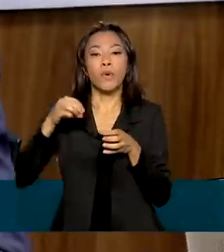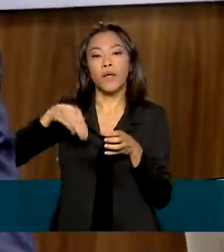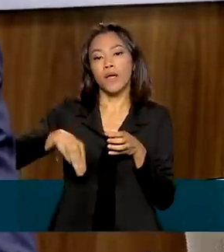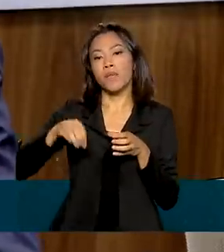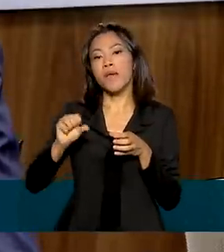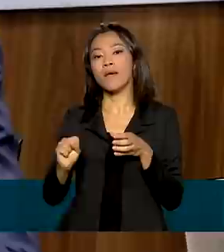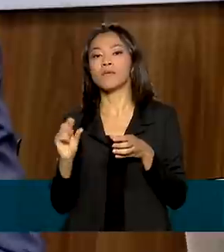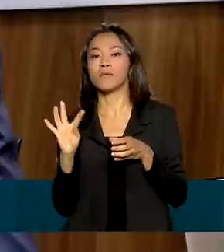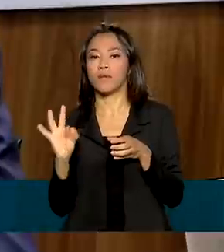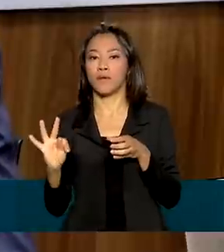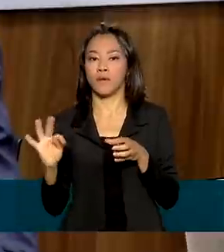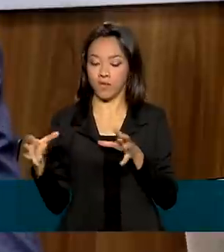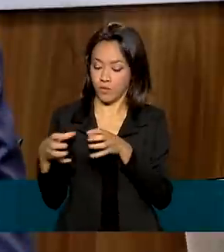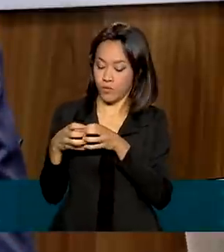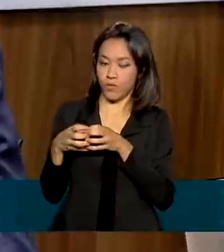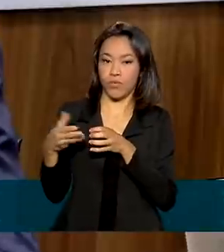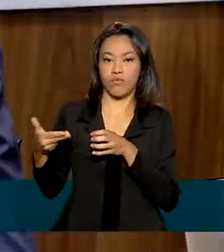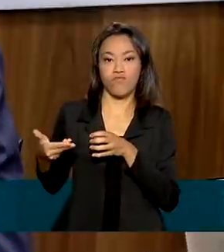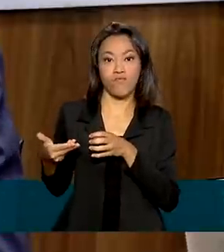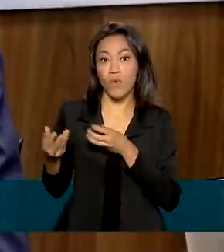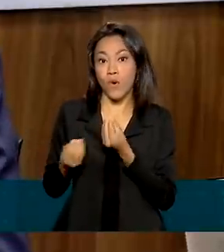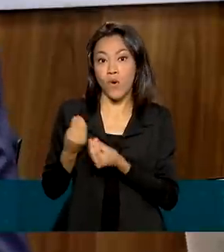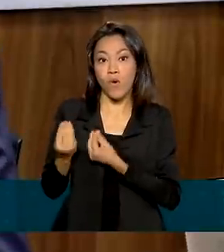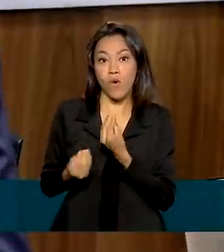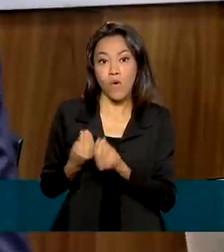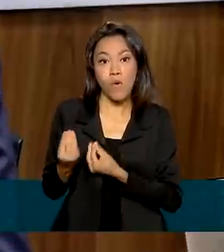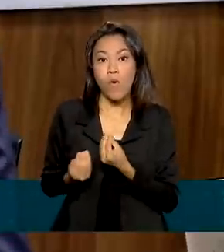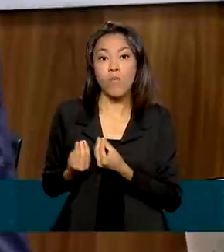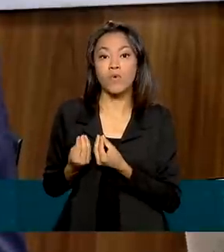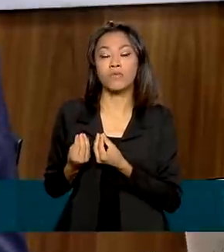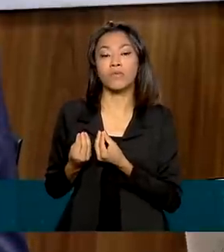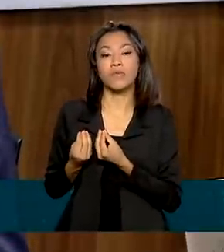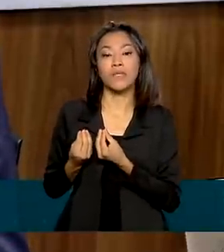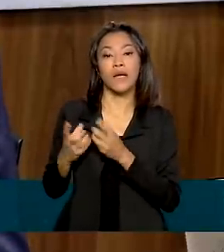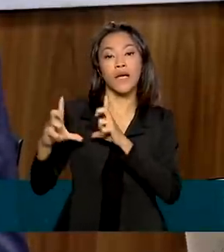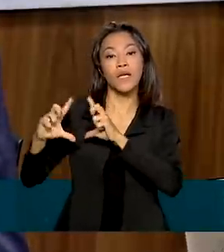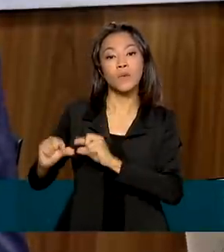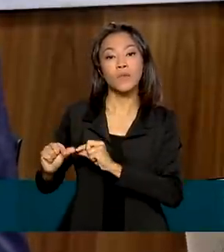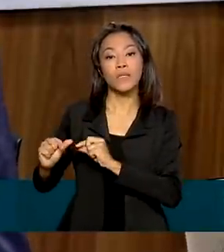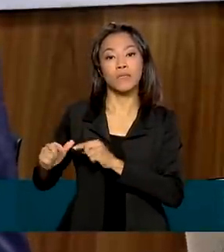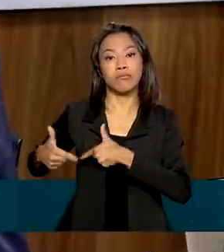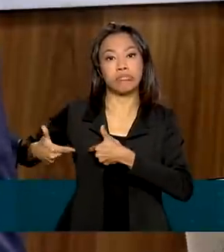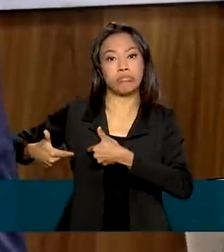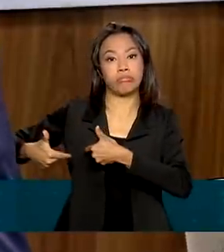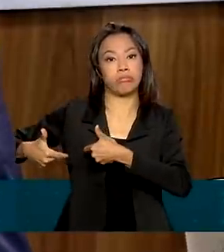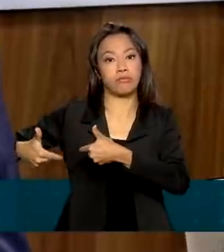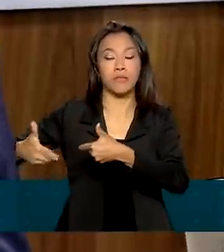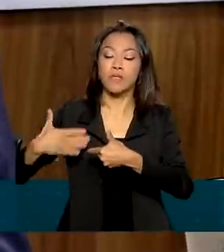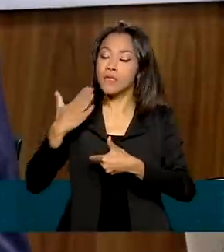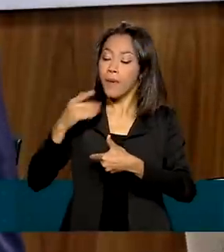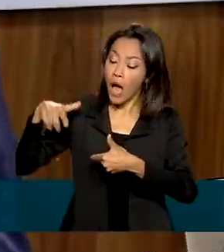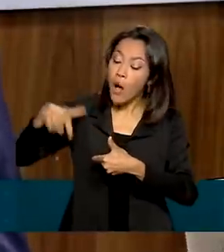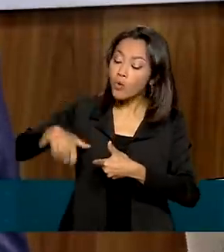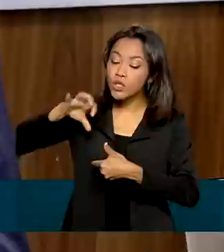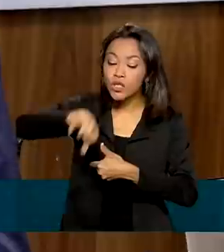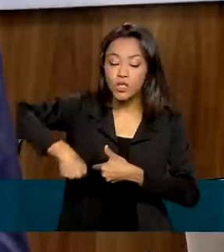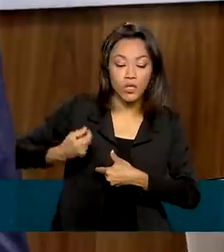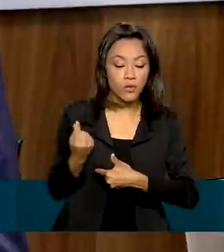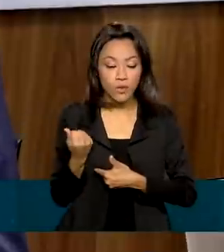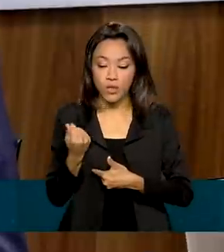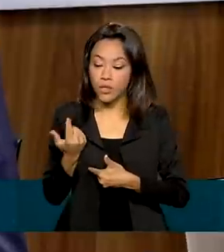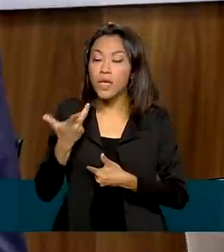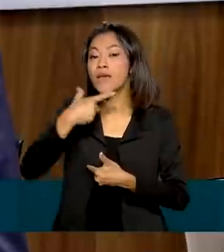gente é esvaziar a bola do MST vamos ver dá onde buscar vou recurso de